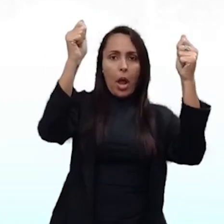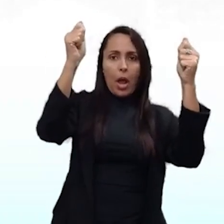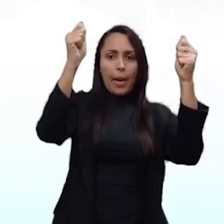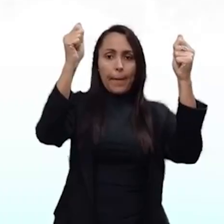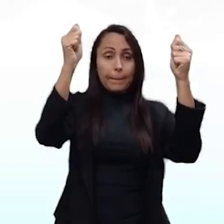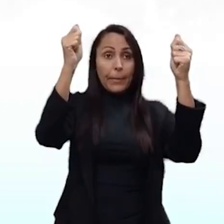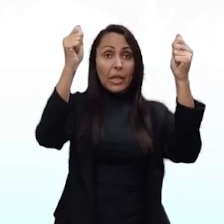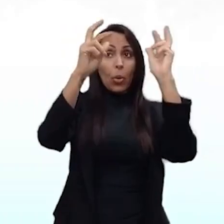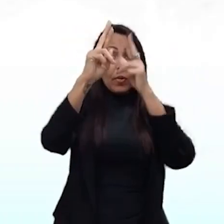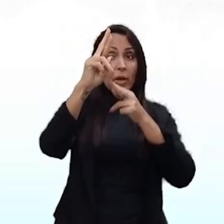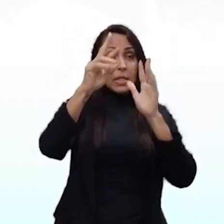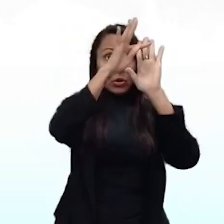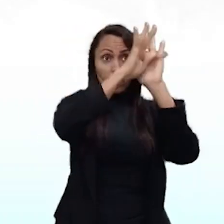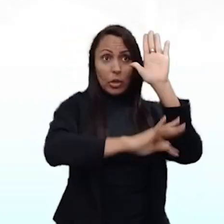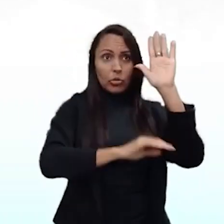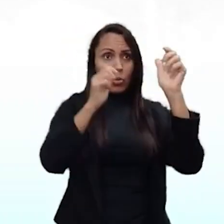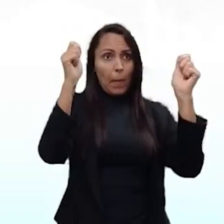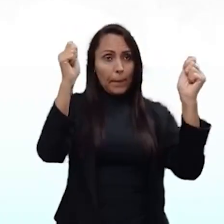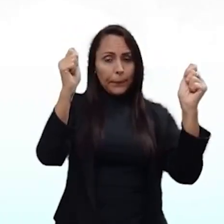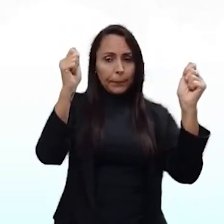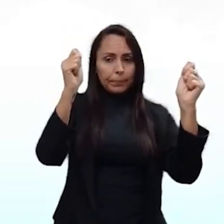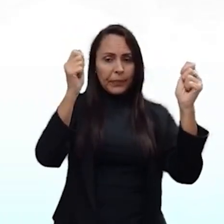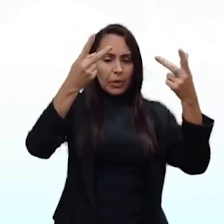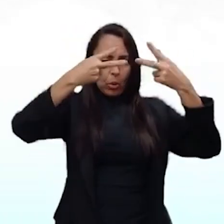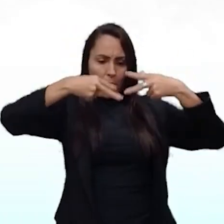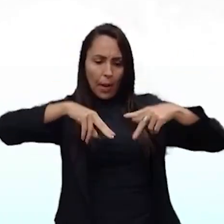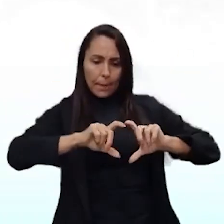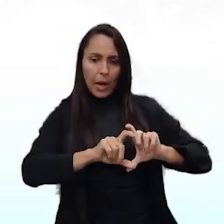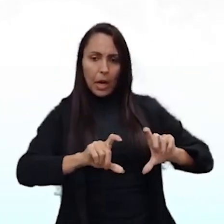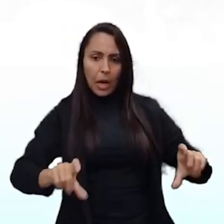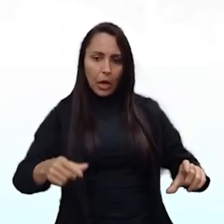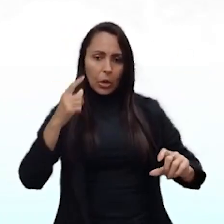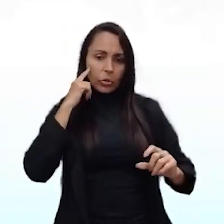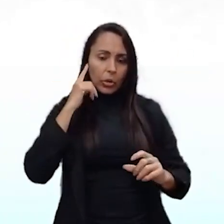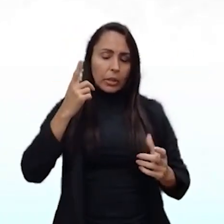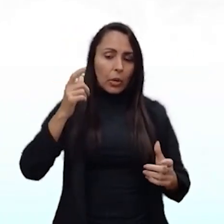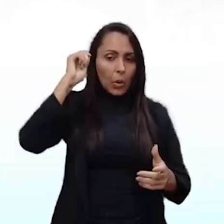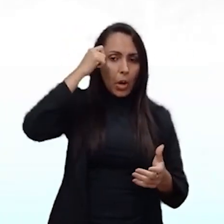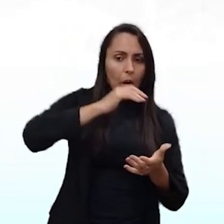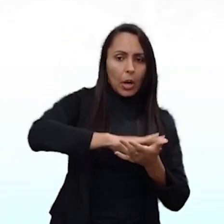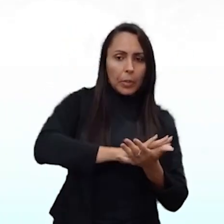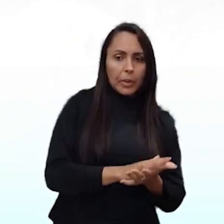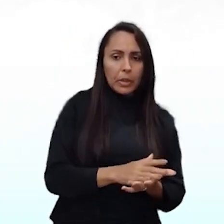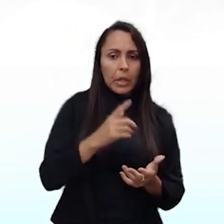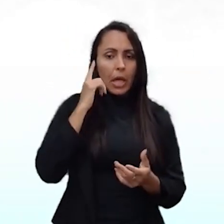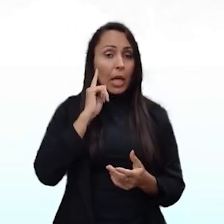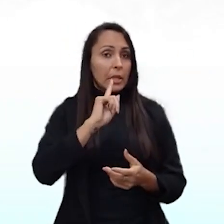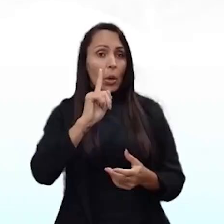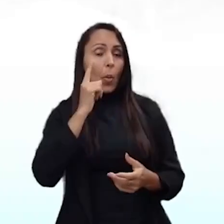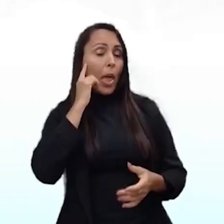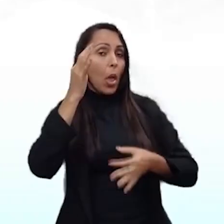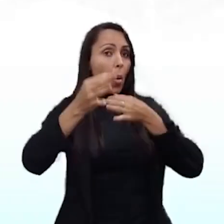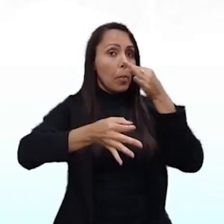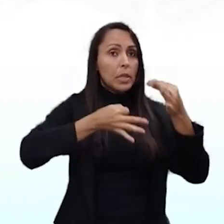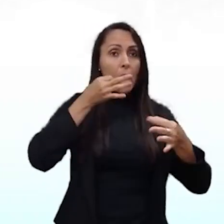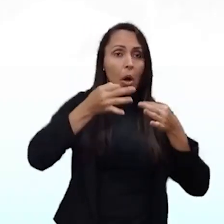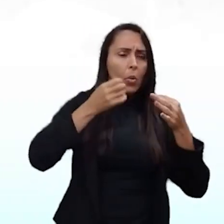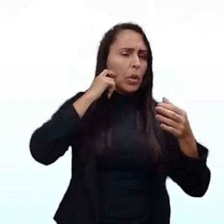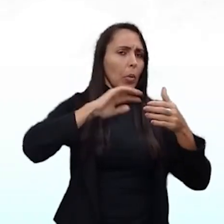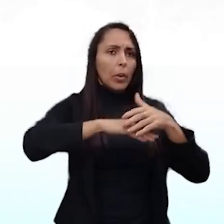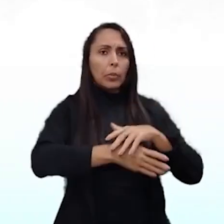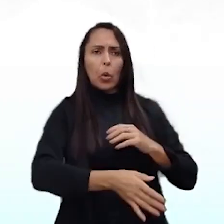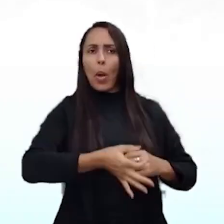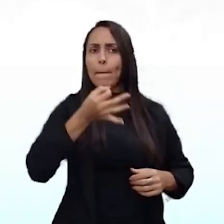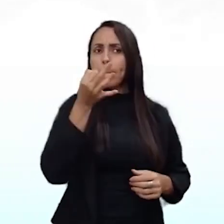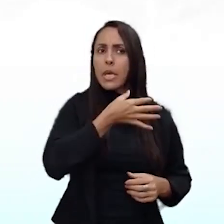também são referenciais do texto. Aí logo abaixo ele coloca, racismo não é costume, não é opinião, não é